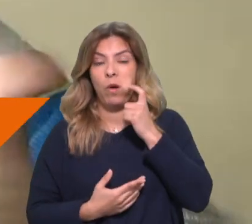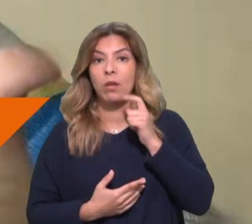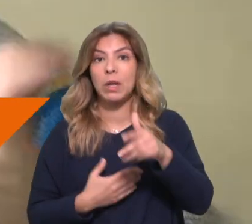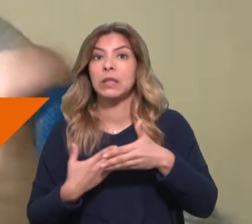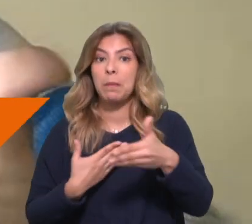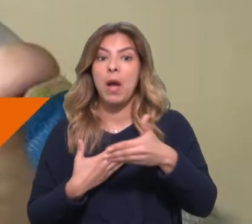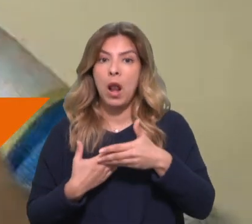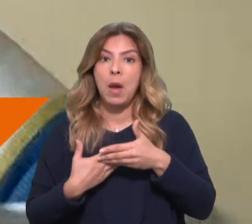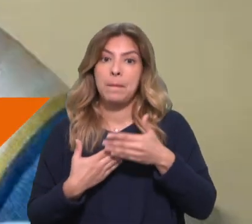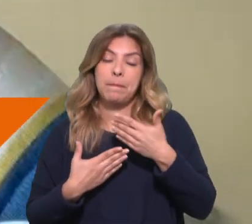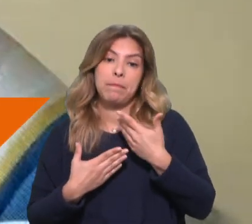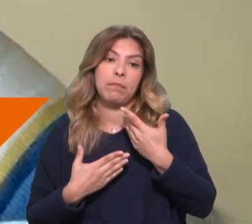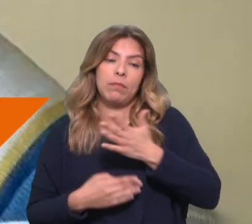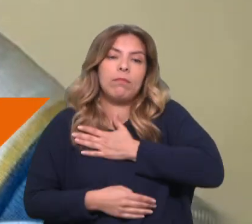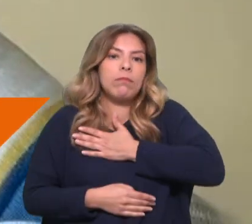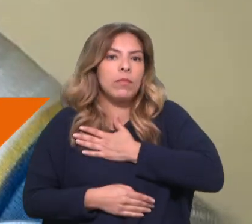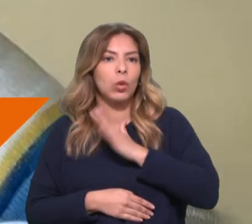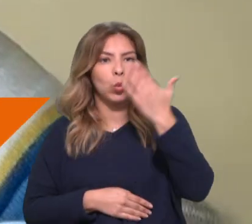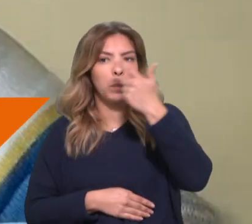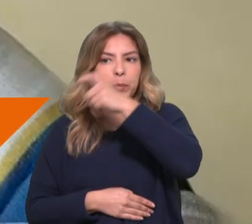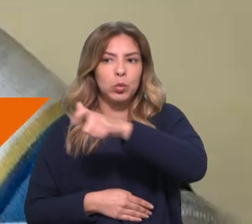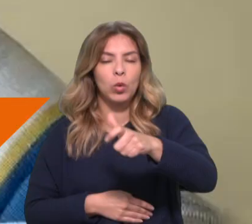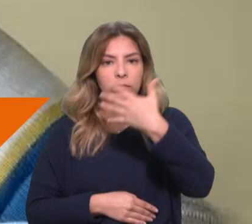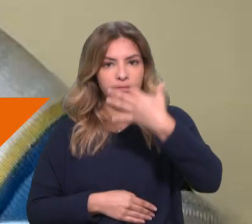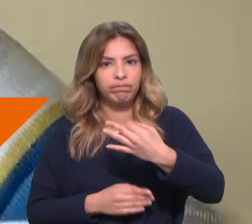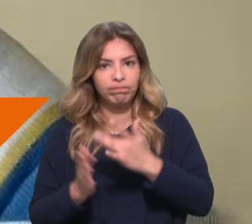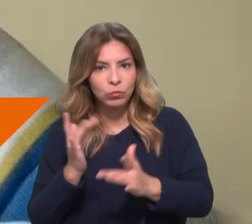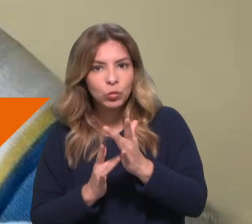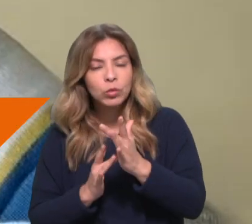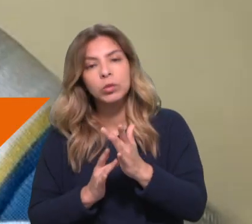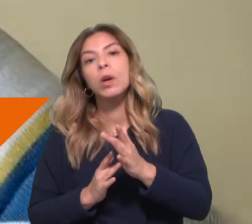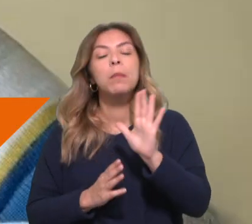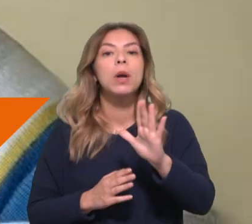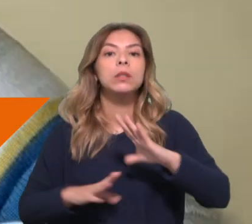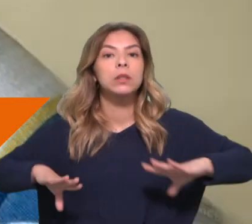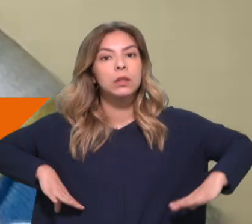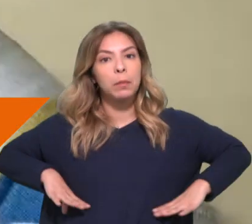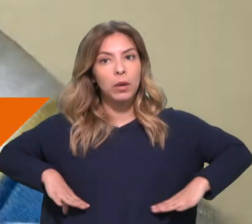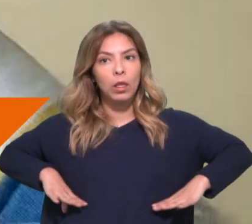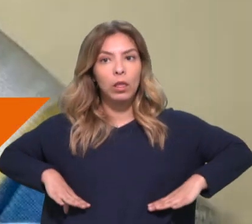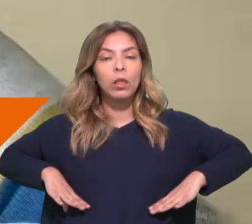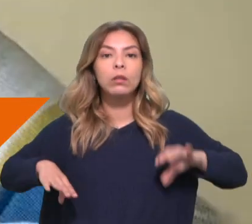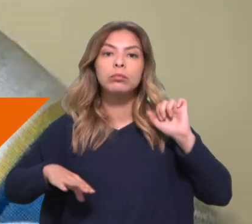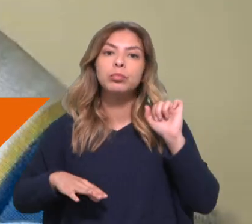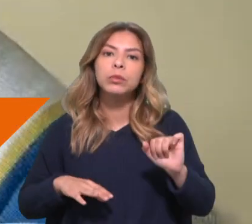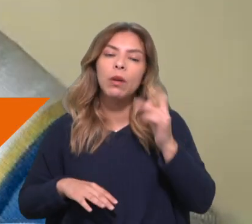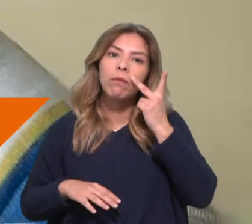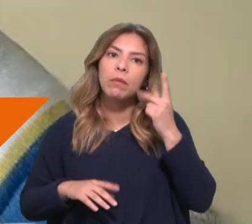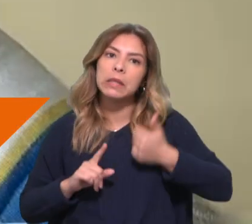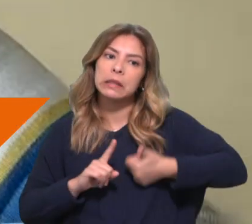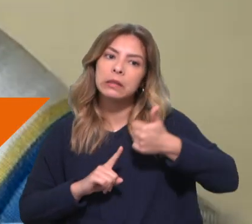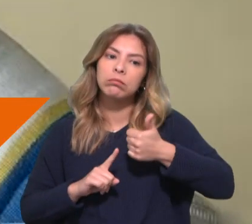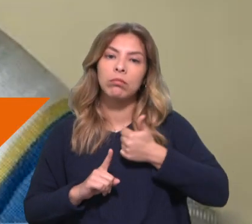semana maior para os cristãos, é assim que é assim denominada, mas Santa Maria da Feira vive intensamente desde o dia 5 de